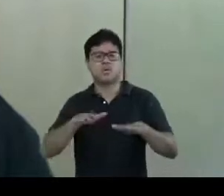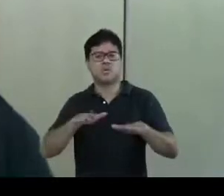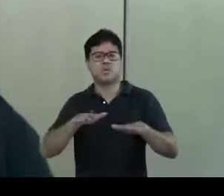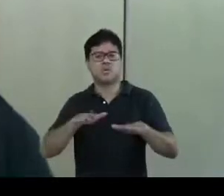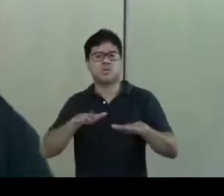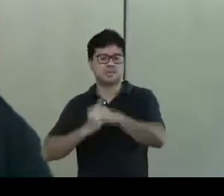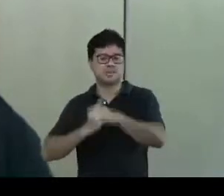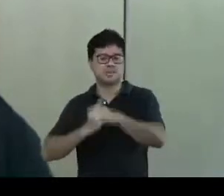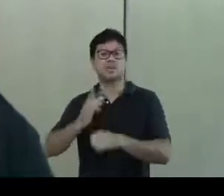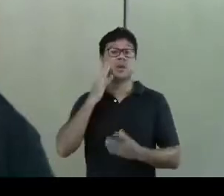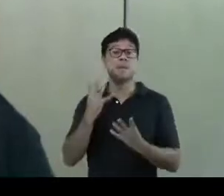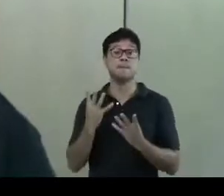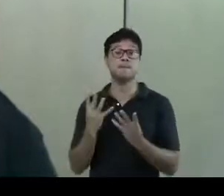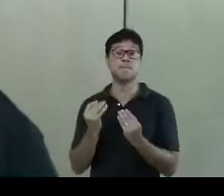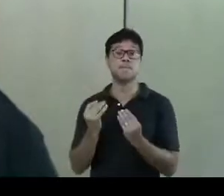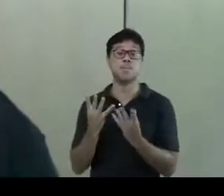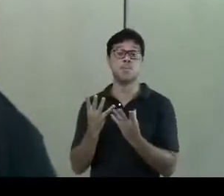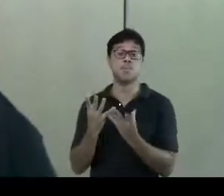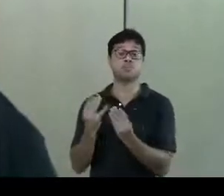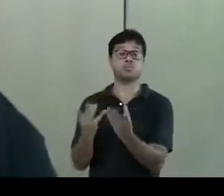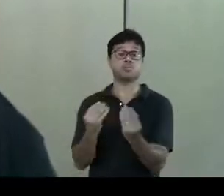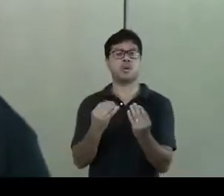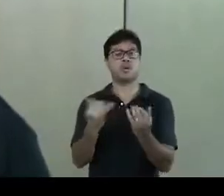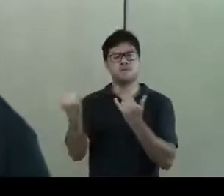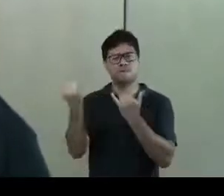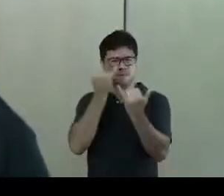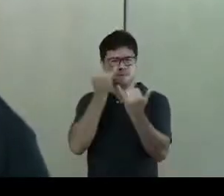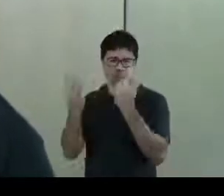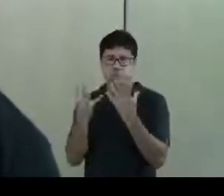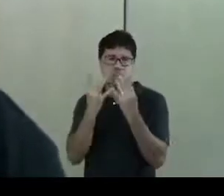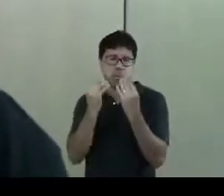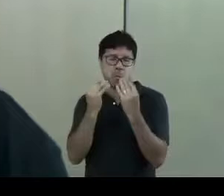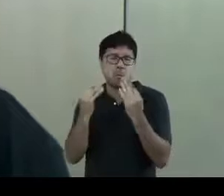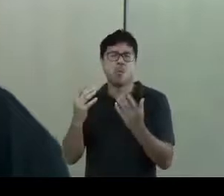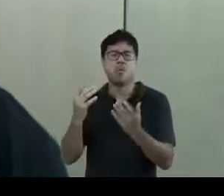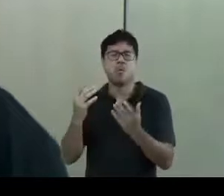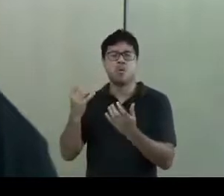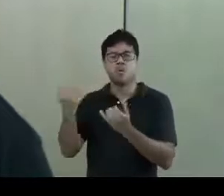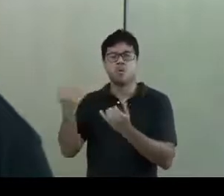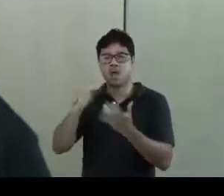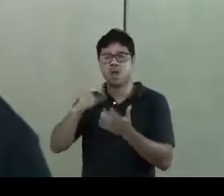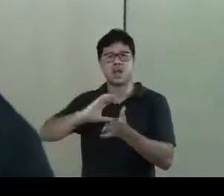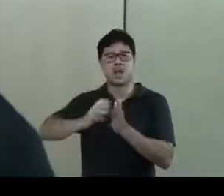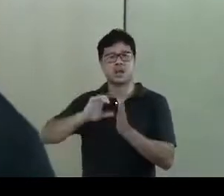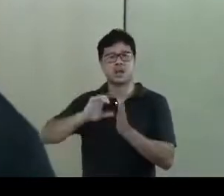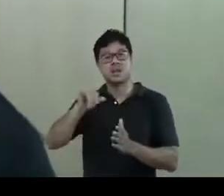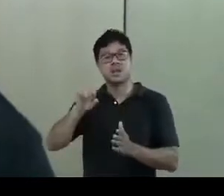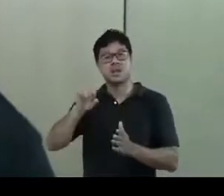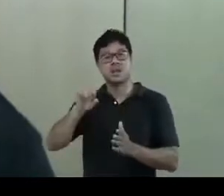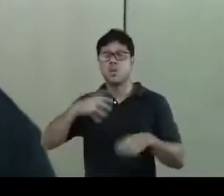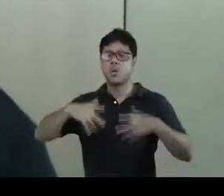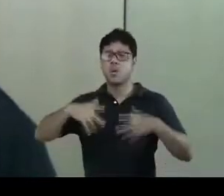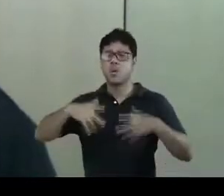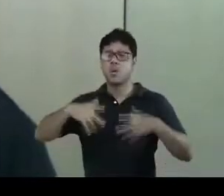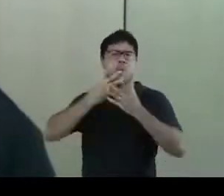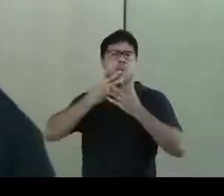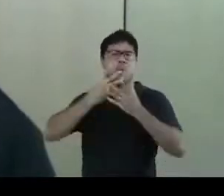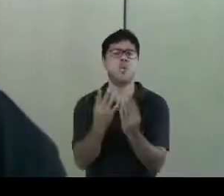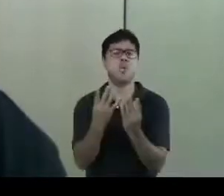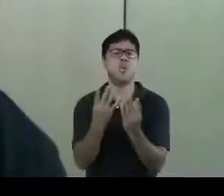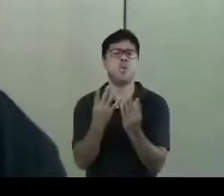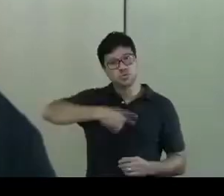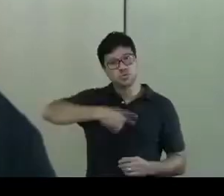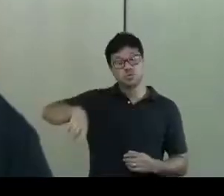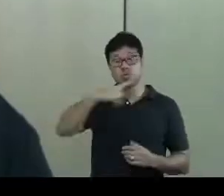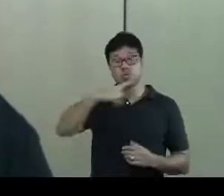saber lidar com o excesso, né, o excesso de informação, o excesso de dados, né, o dilúvio no qual todos